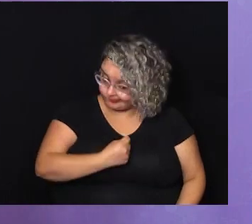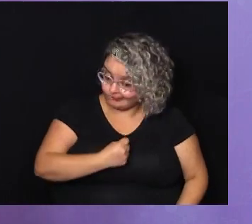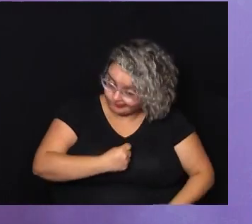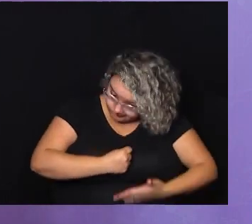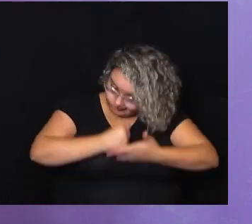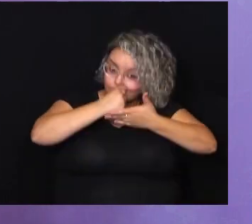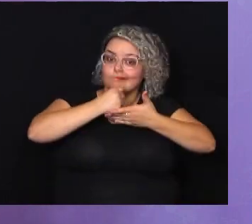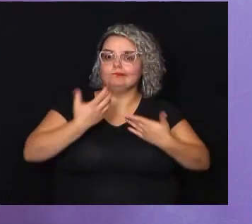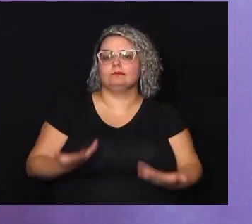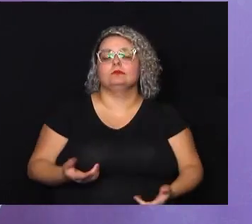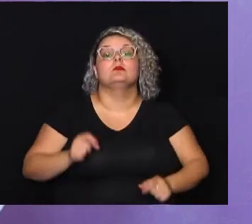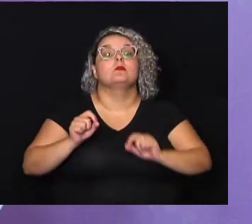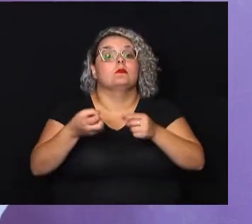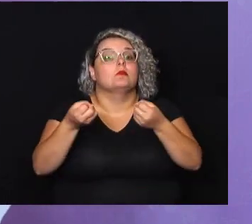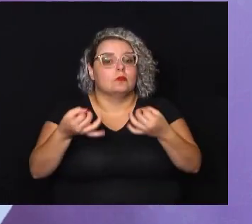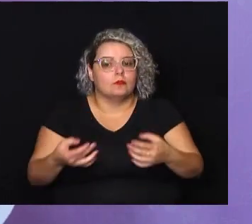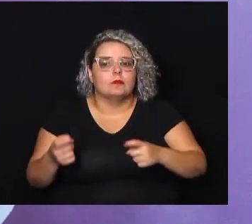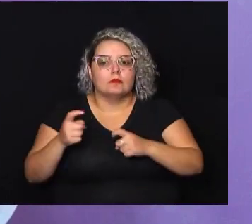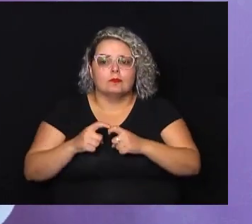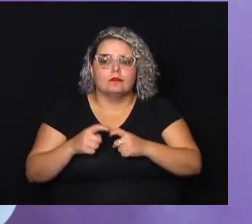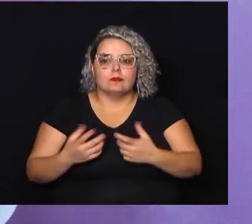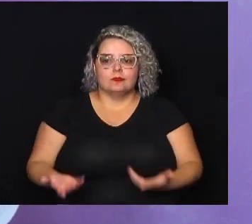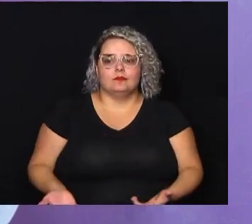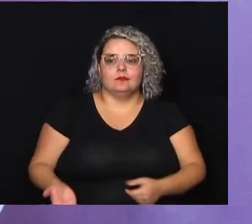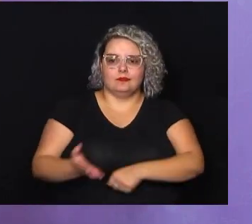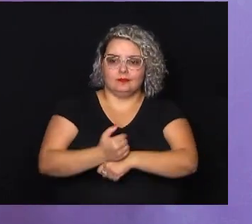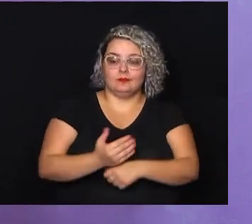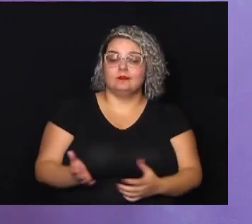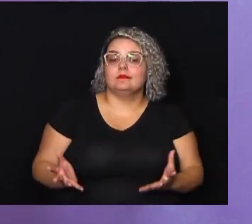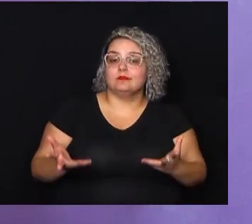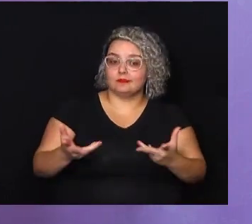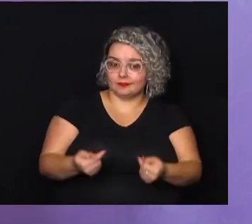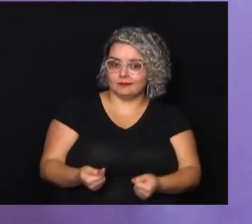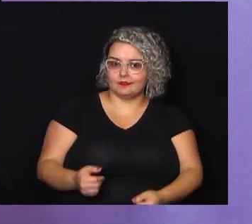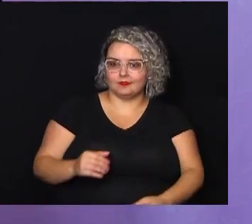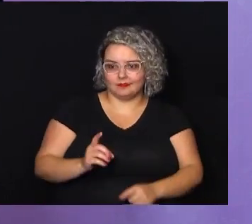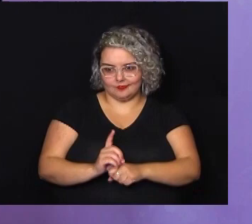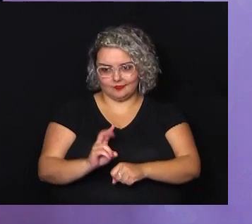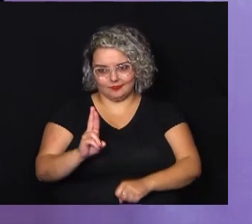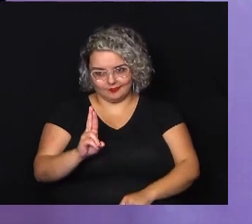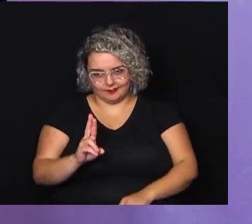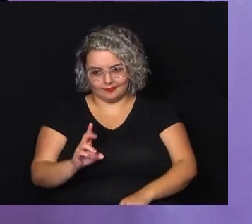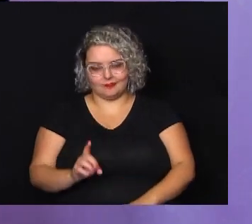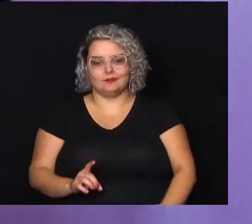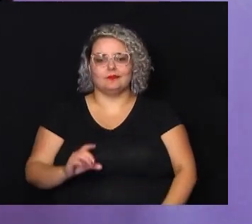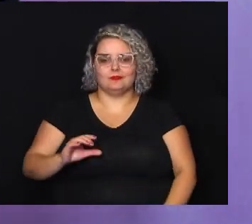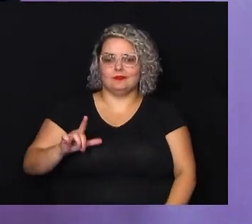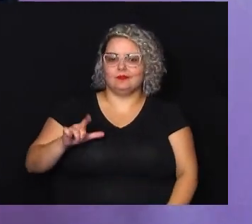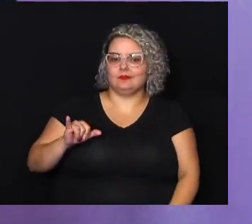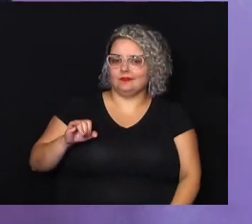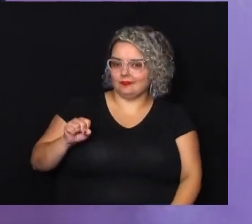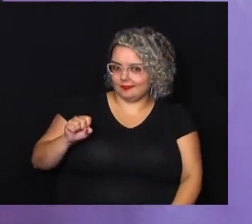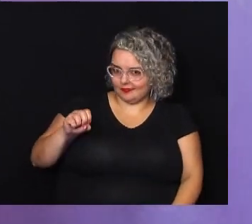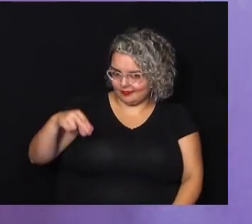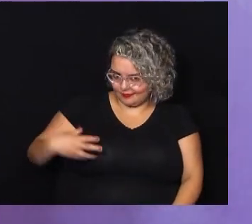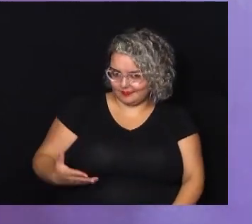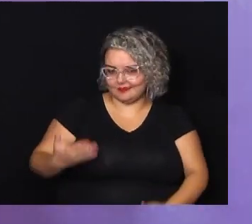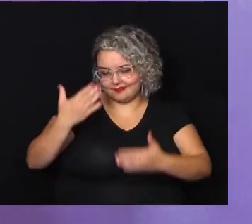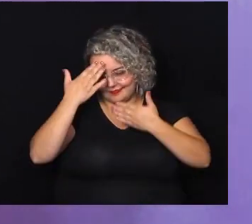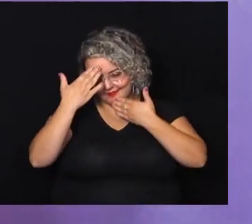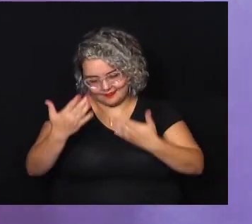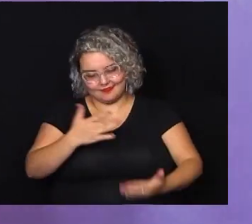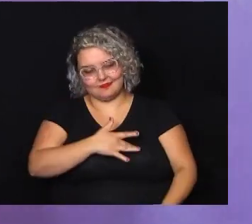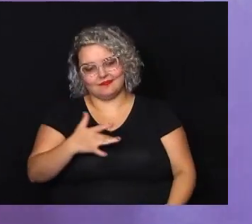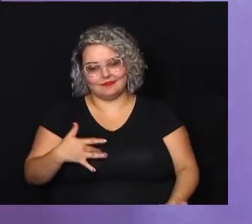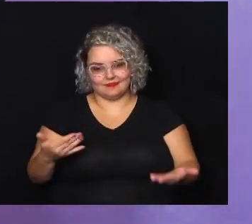pode estar pedindo socorro. Quem vai explicar melhor isso é o médico, então, mas antes de mais nada, Dr. Gleison, eu quero